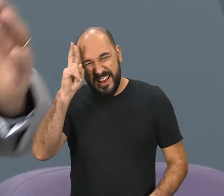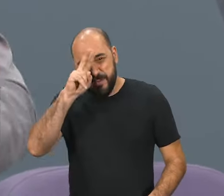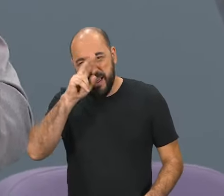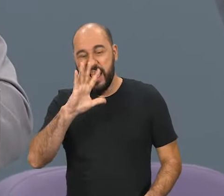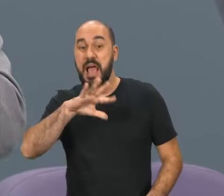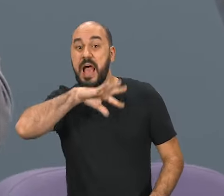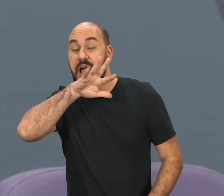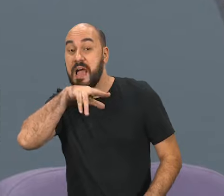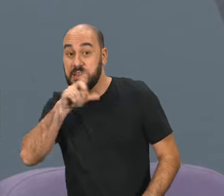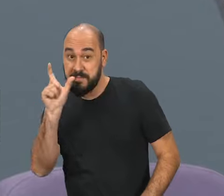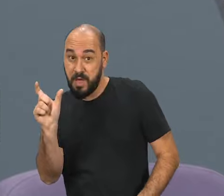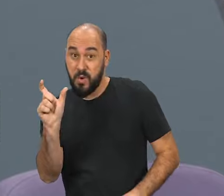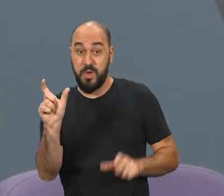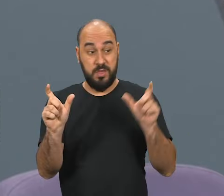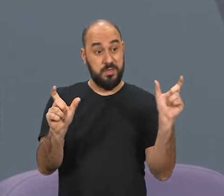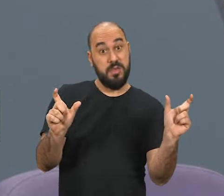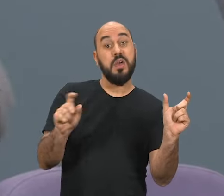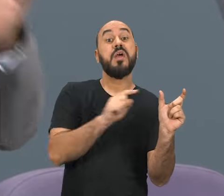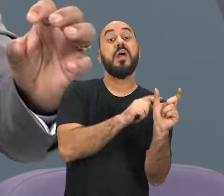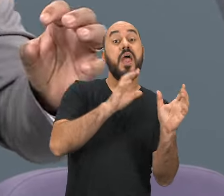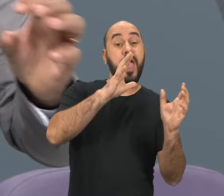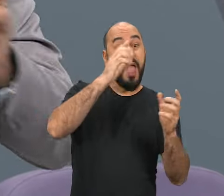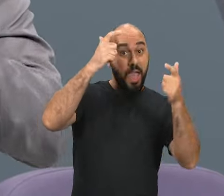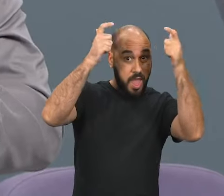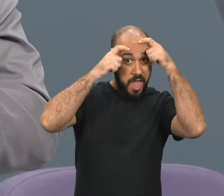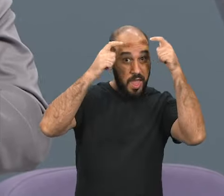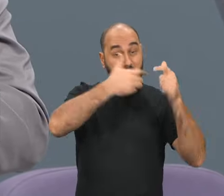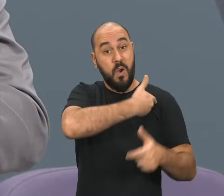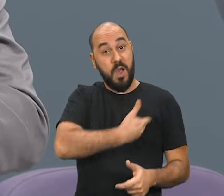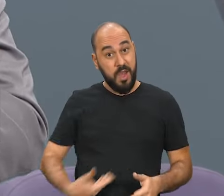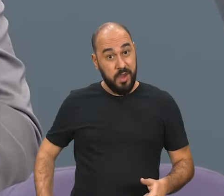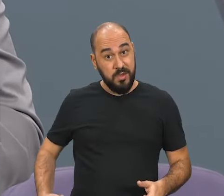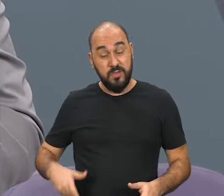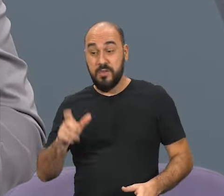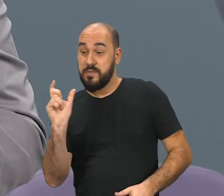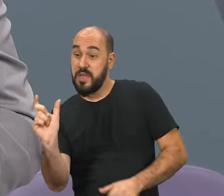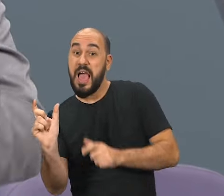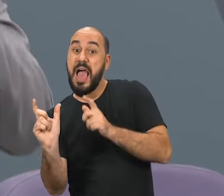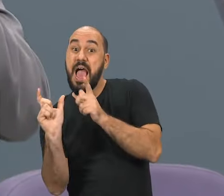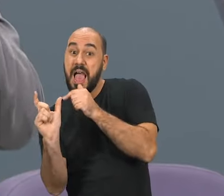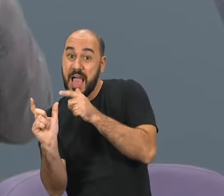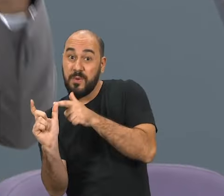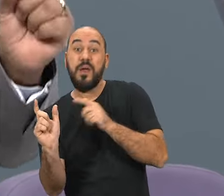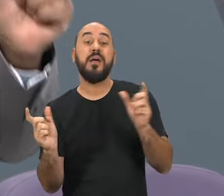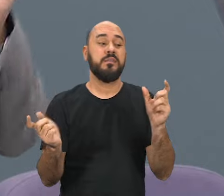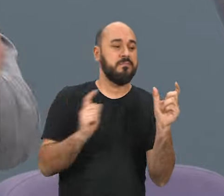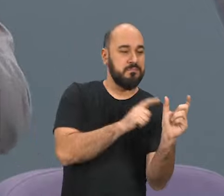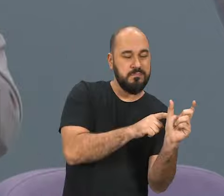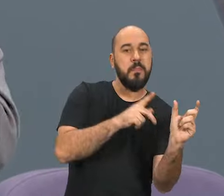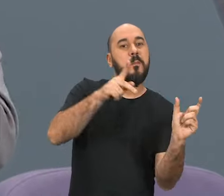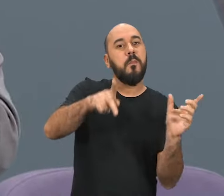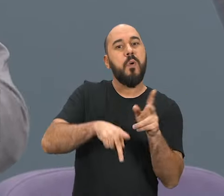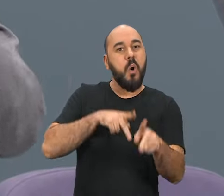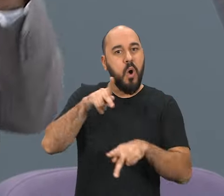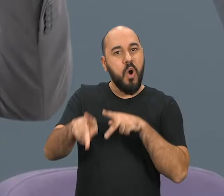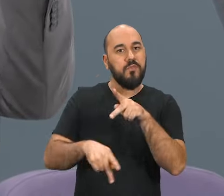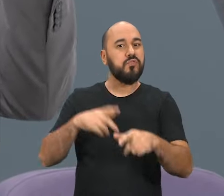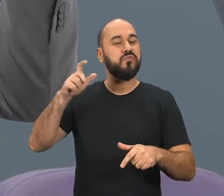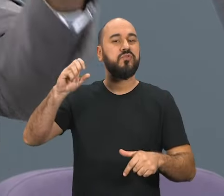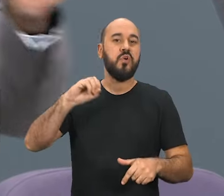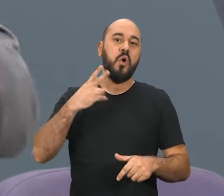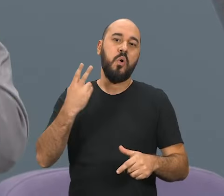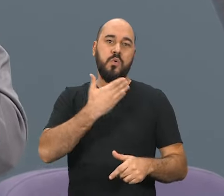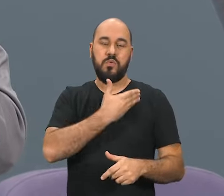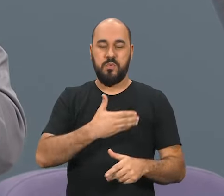profecia significa rei ou reino e que água quer dizer povos? Está lembrado? Então veja, água significa povos,